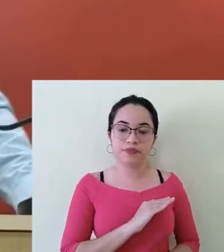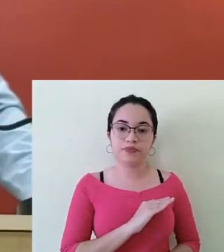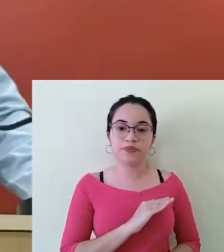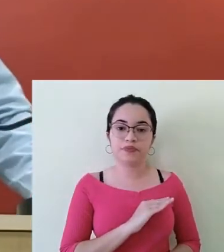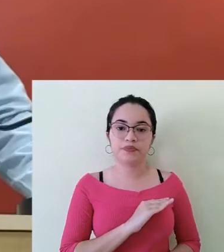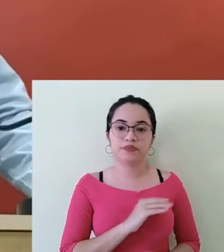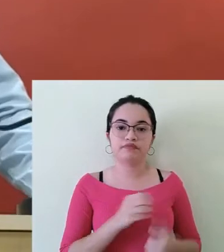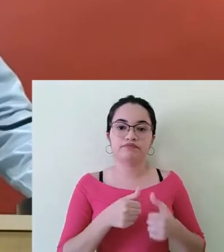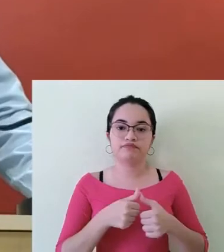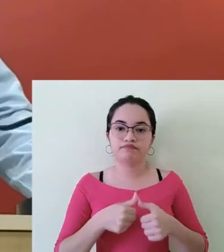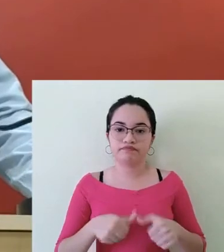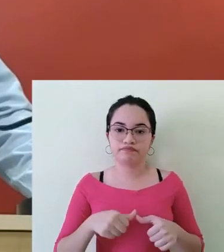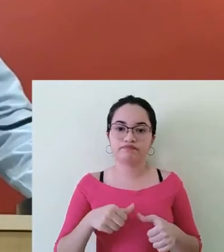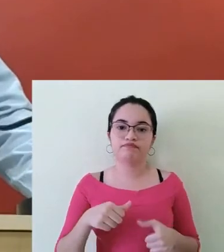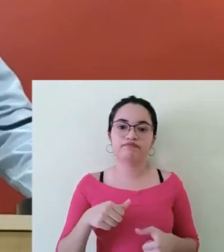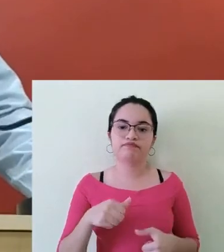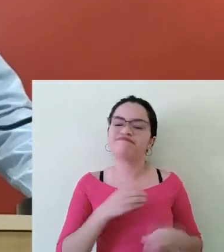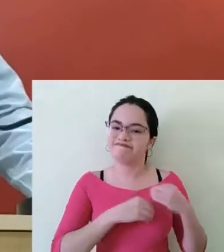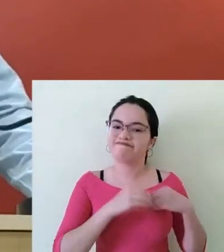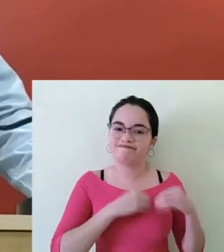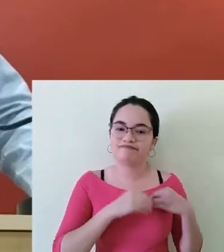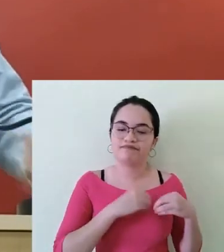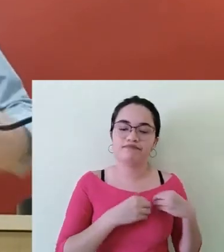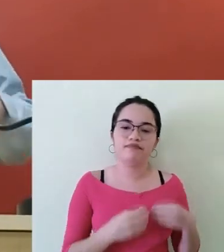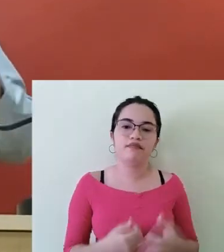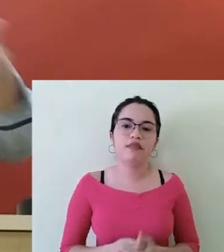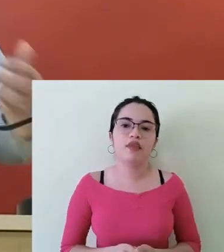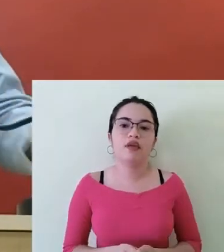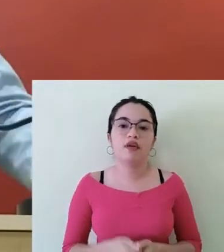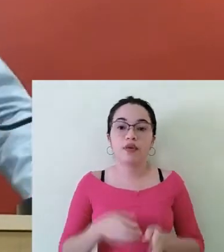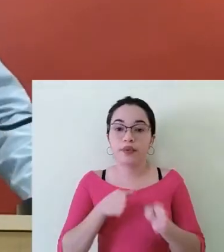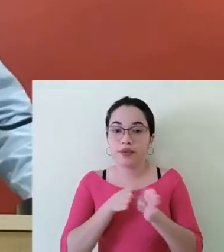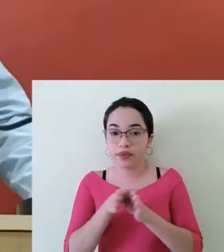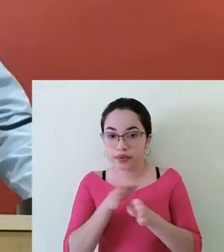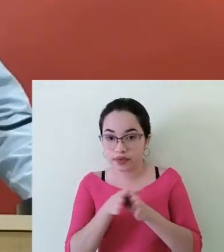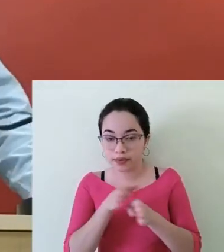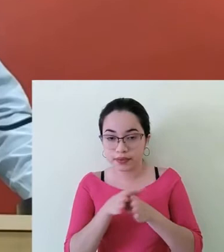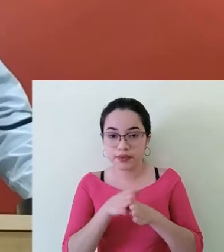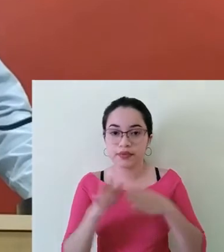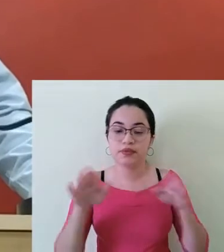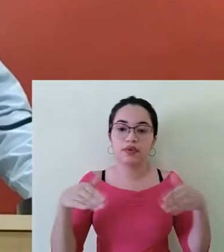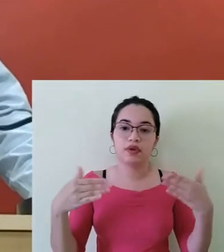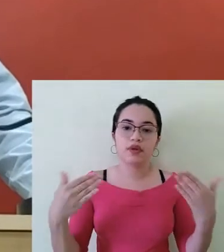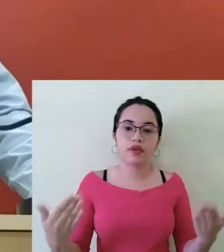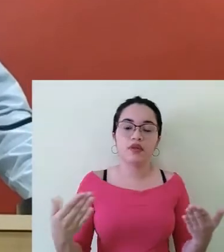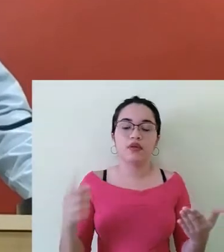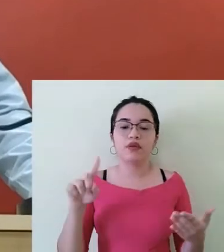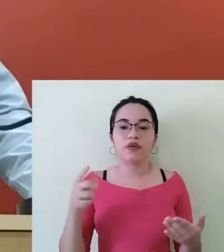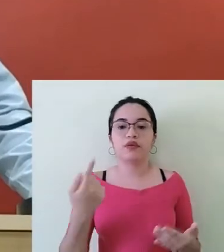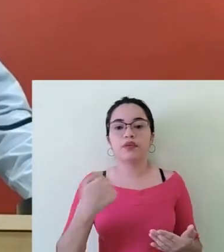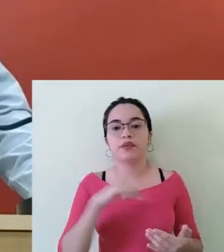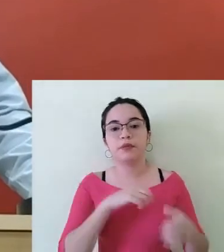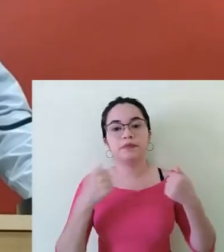ele está corrompido. E a orientação, então, é que